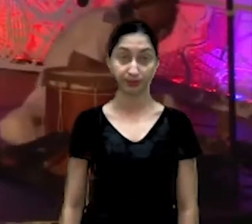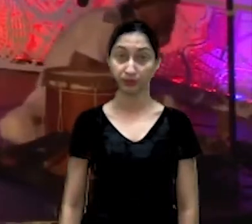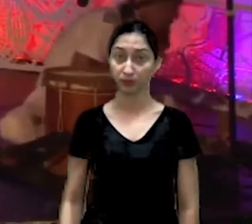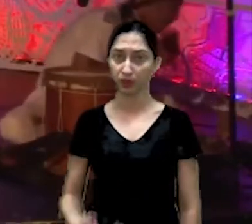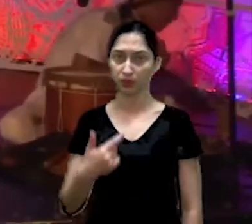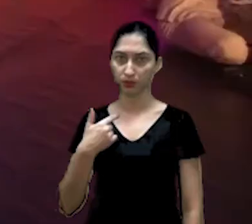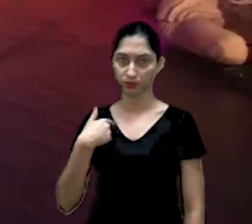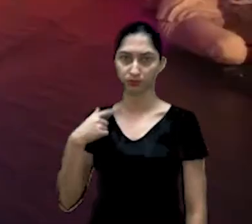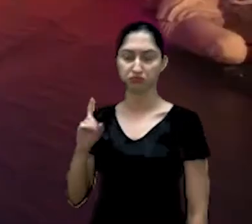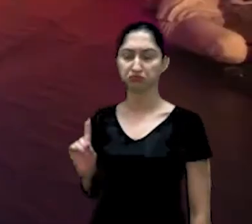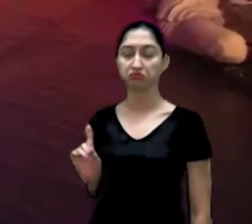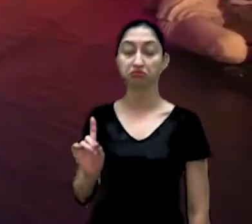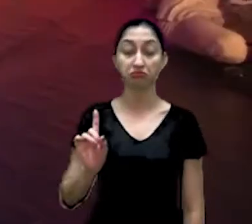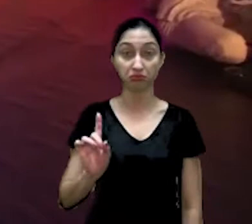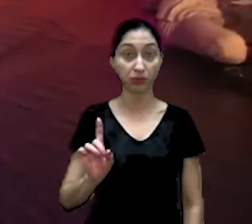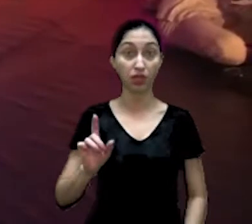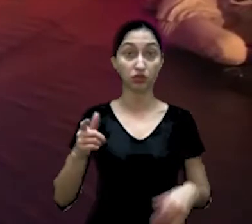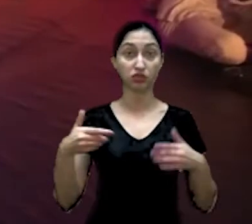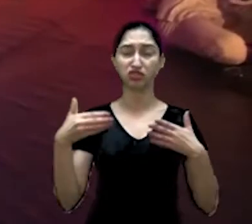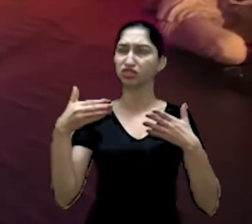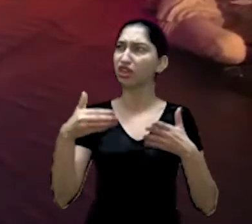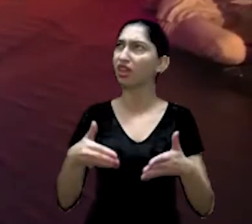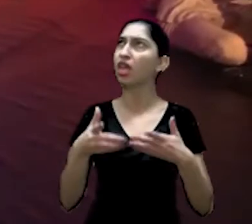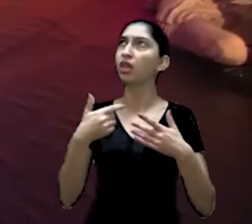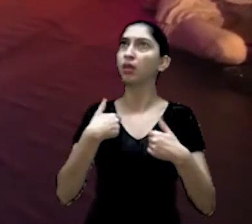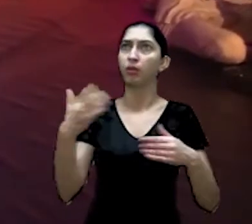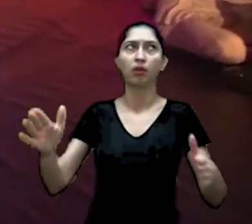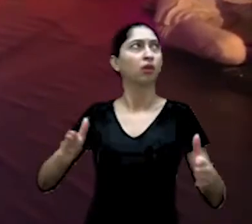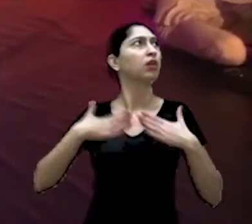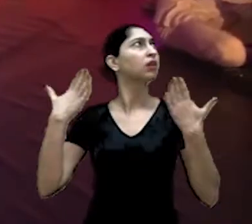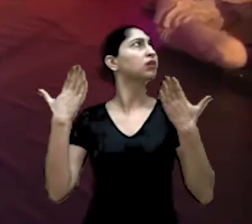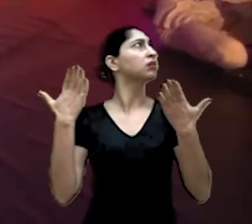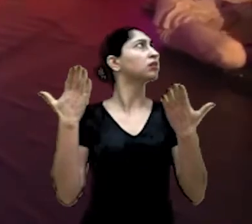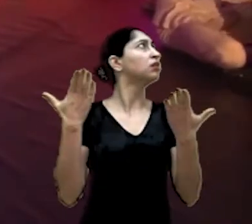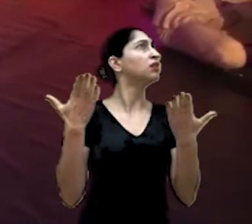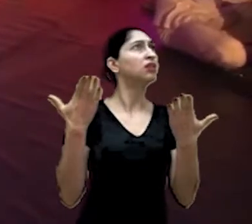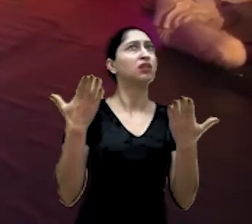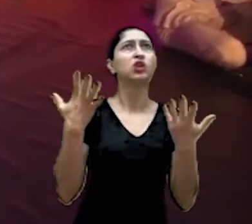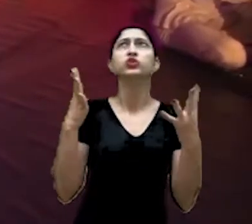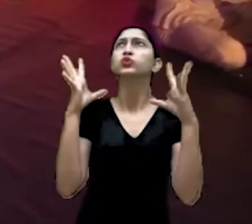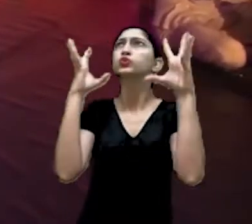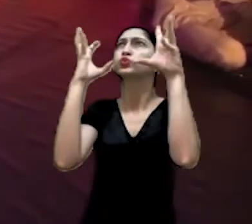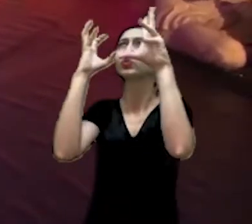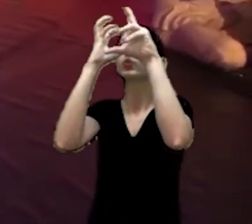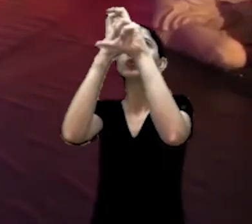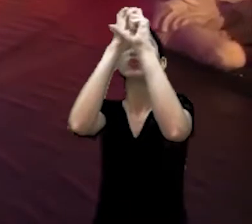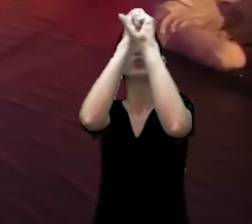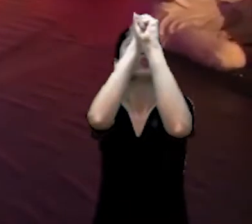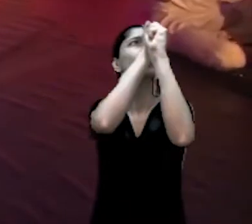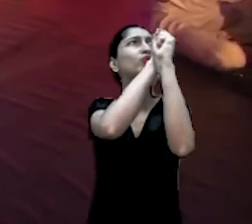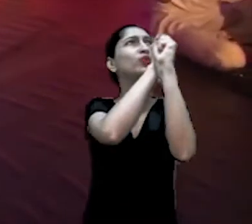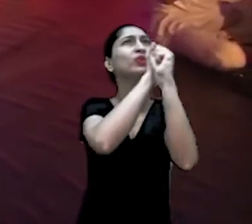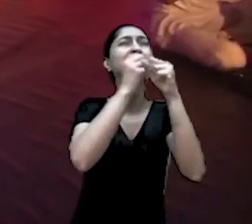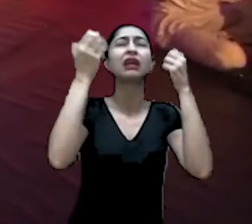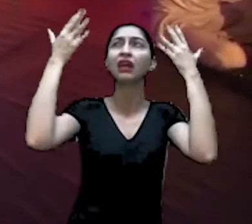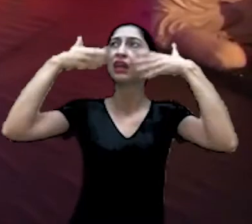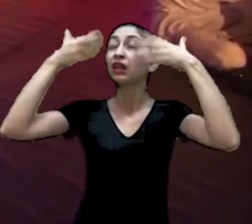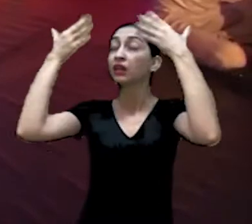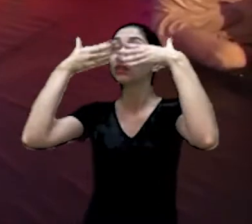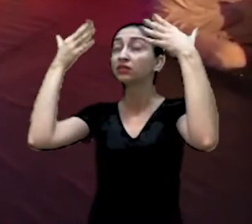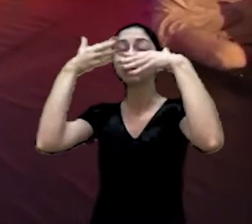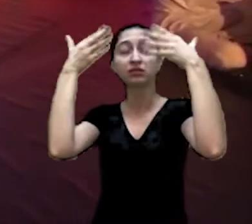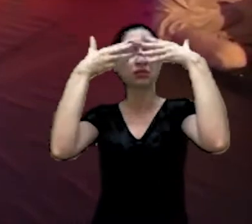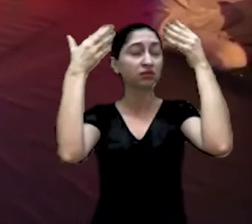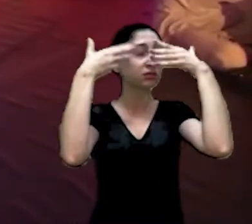Chegando lá, eu fiquei assustada. Era tudo escuro, não dava pra enxergar